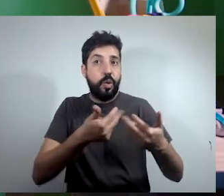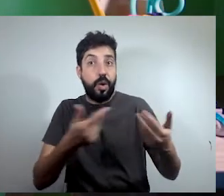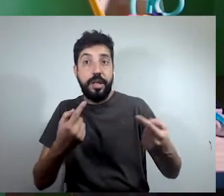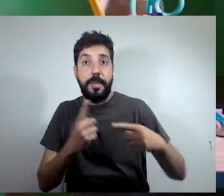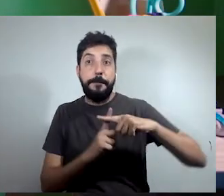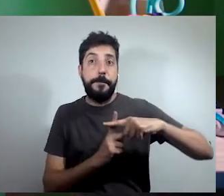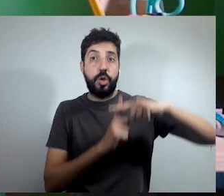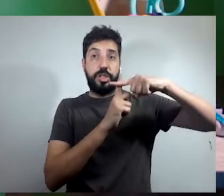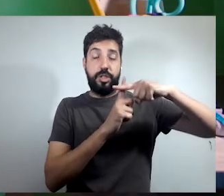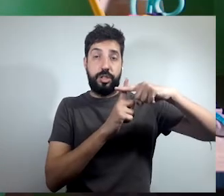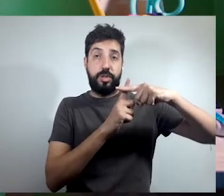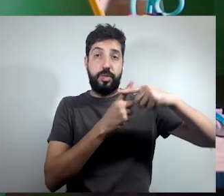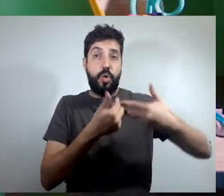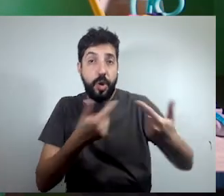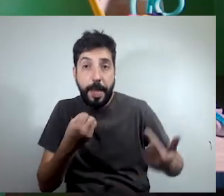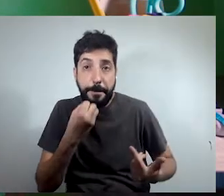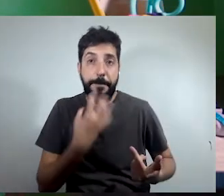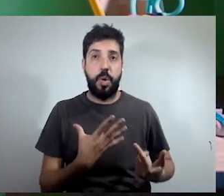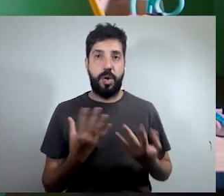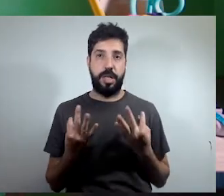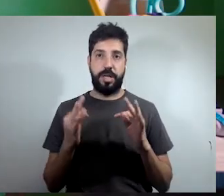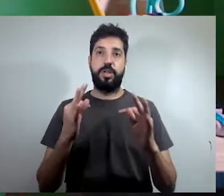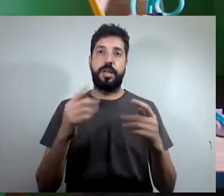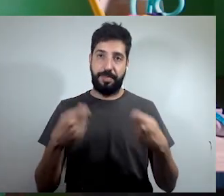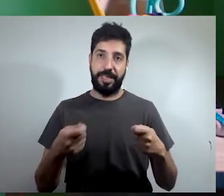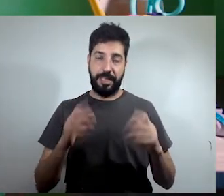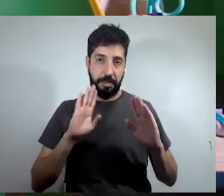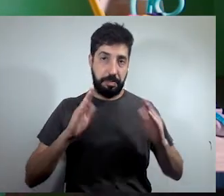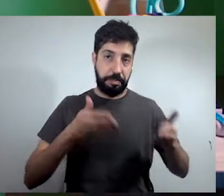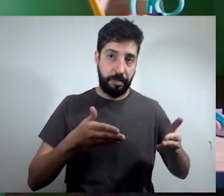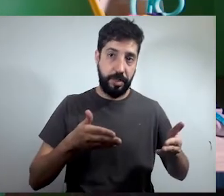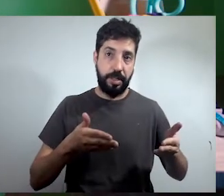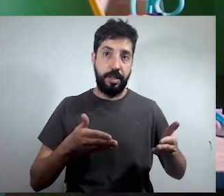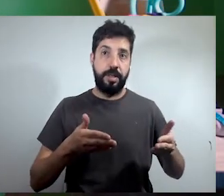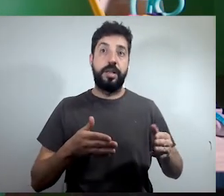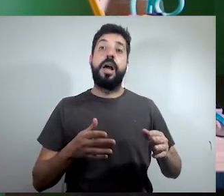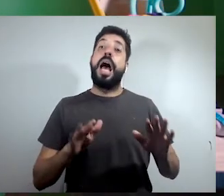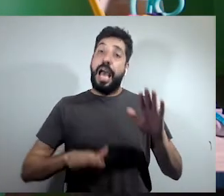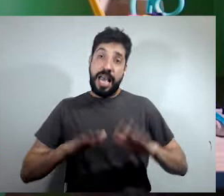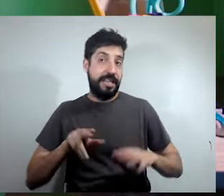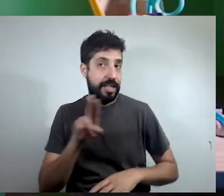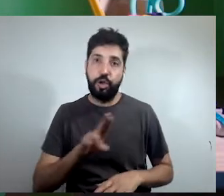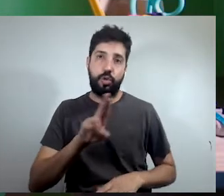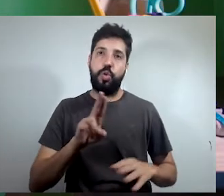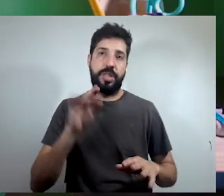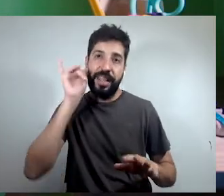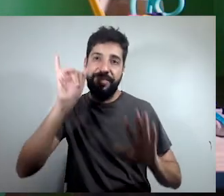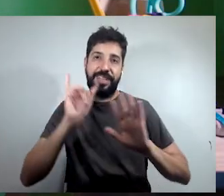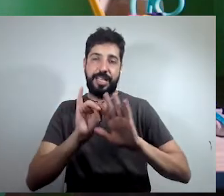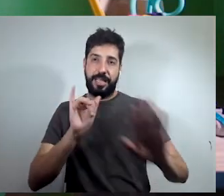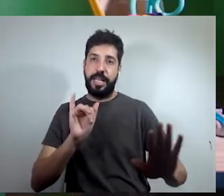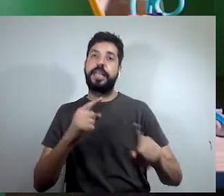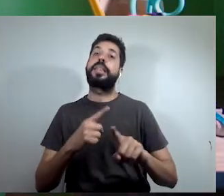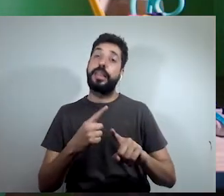das tecnologias. Mesmo que a gente tenha, inclusive, que não usá-la, que pode ser algo